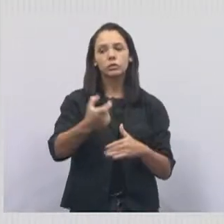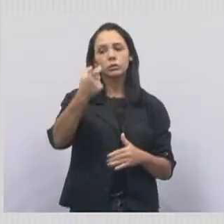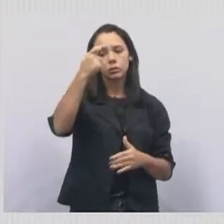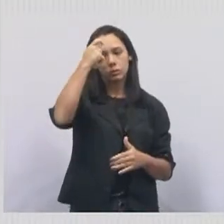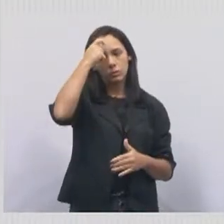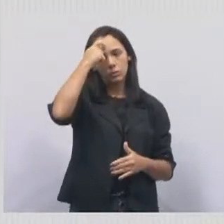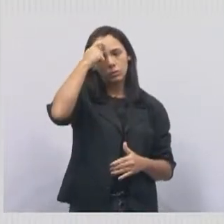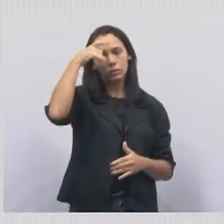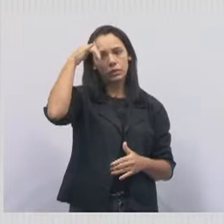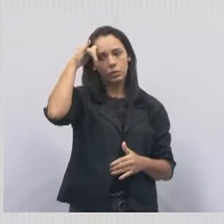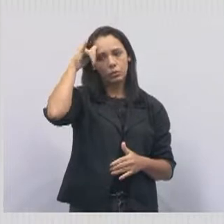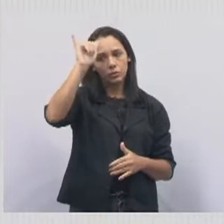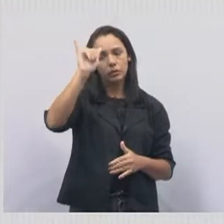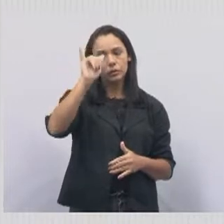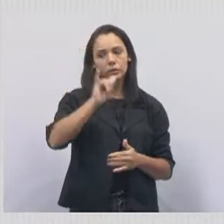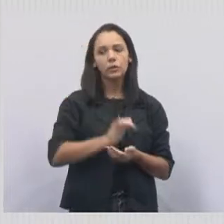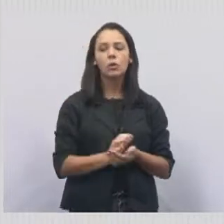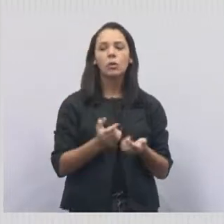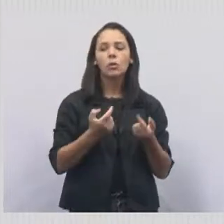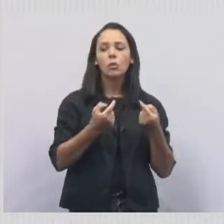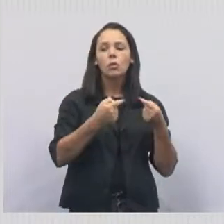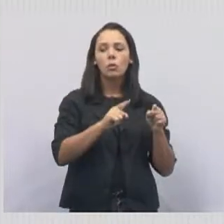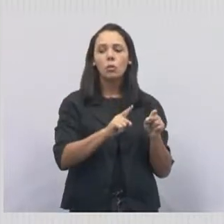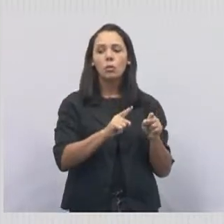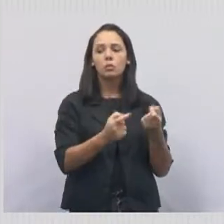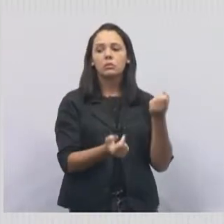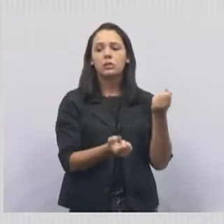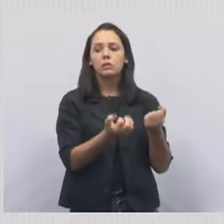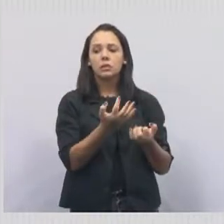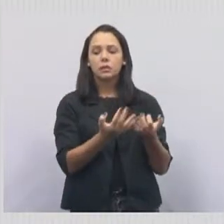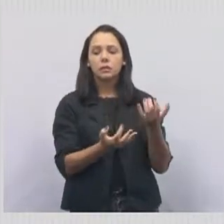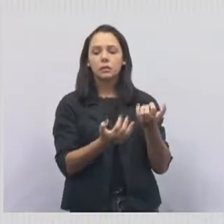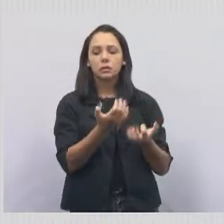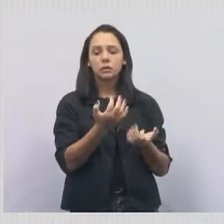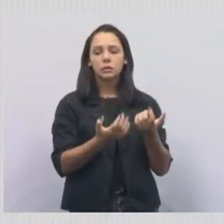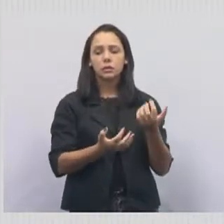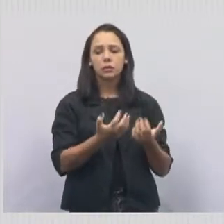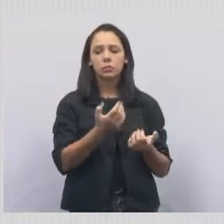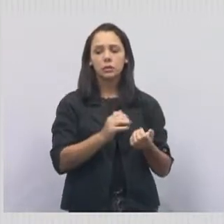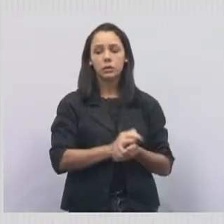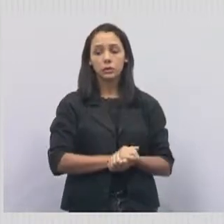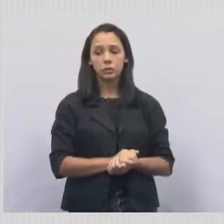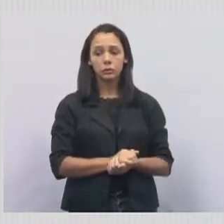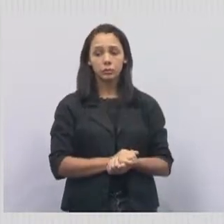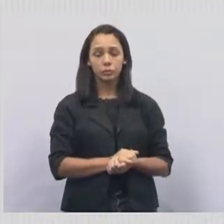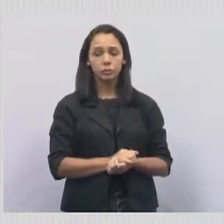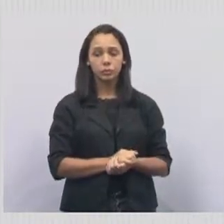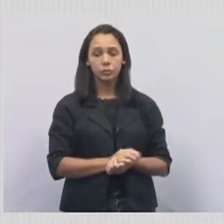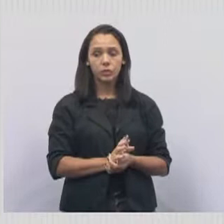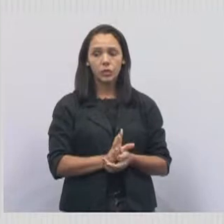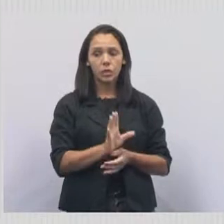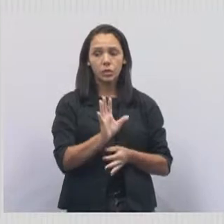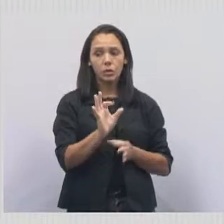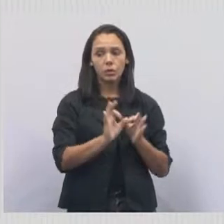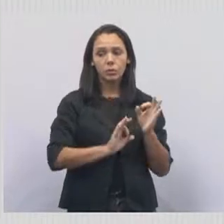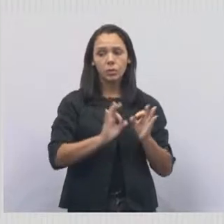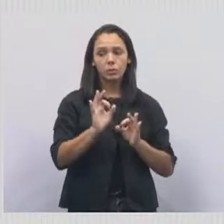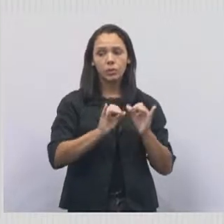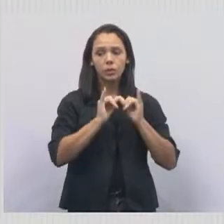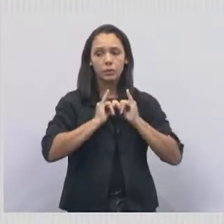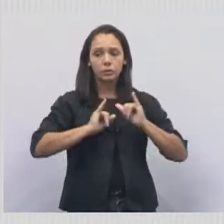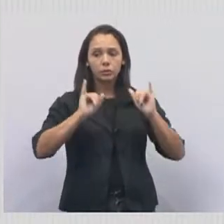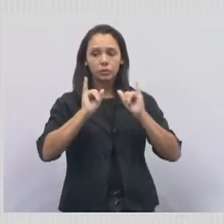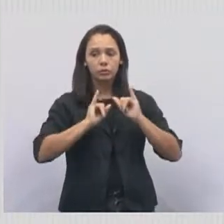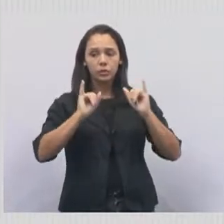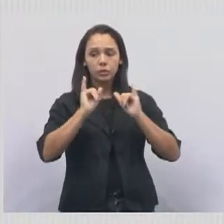prevenção combate à prática de Queimadas urbanas procedimentos de informativos e